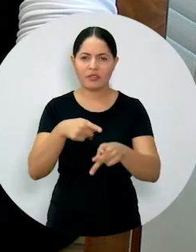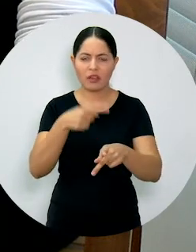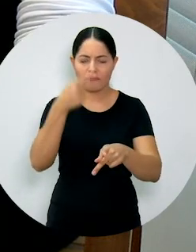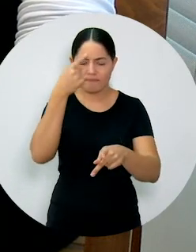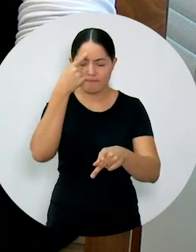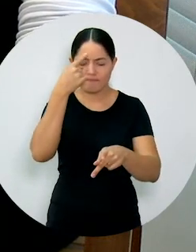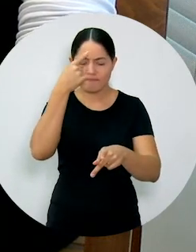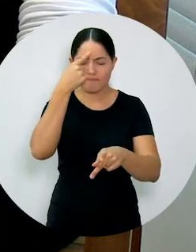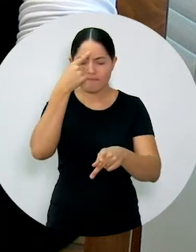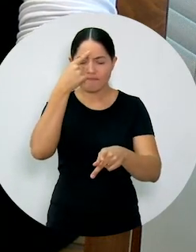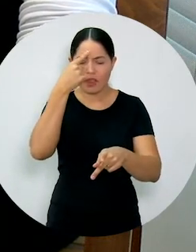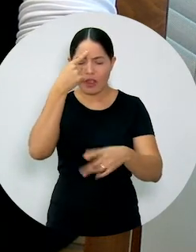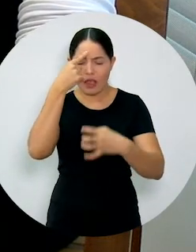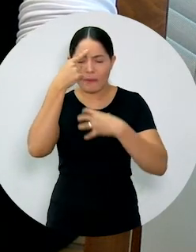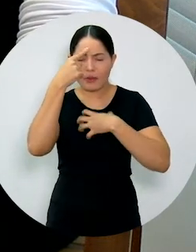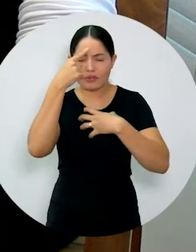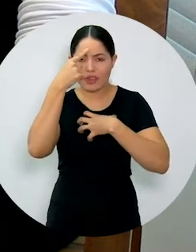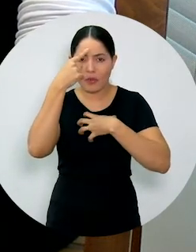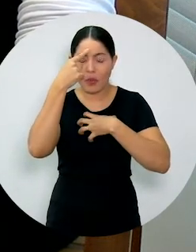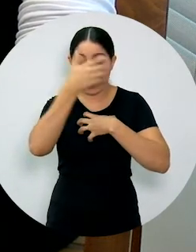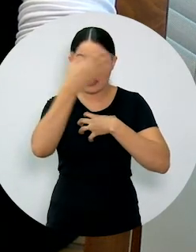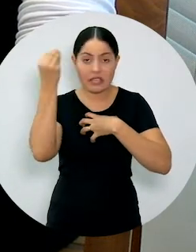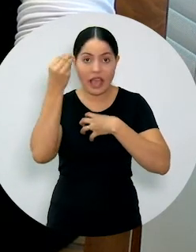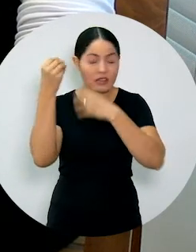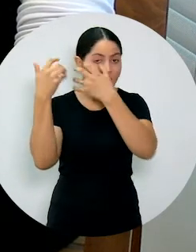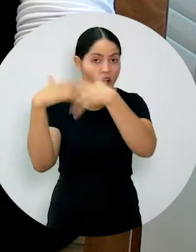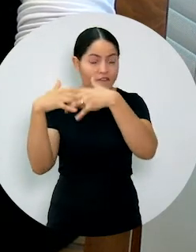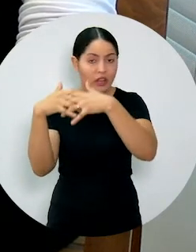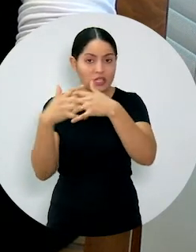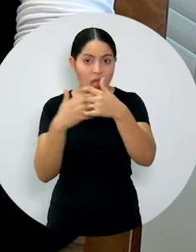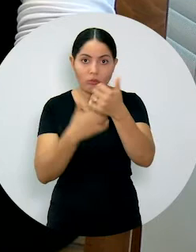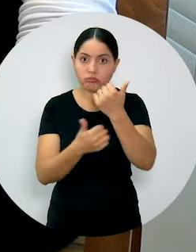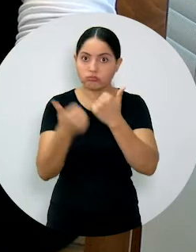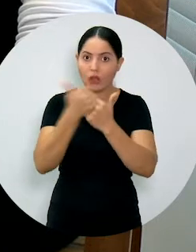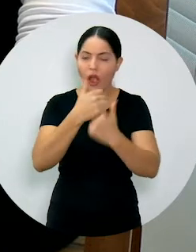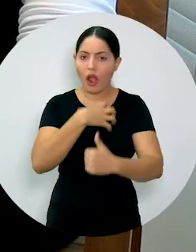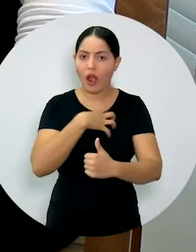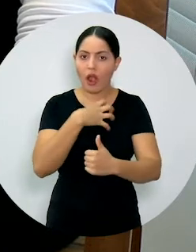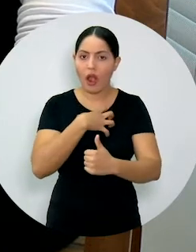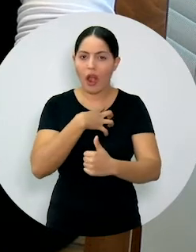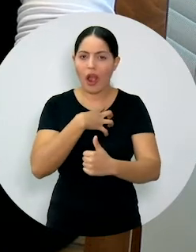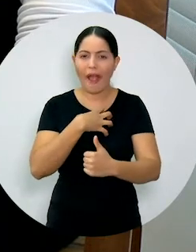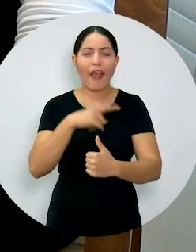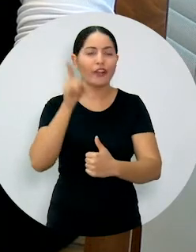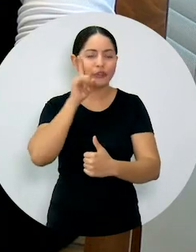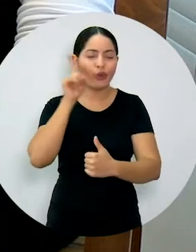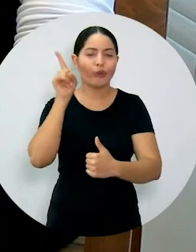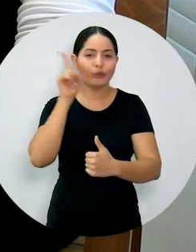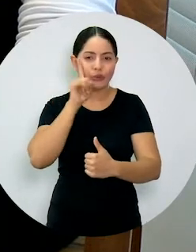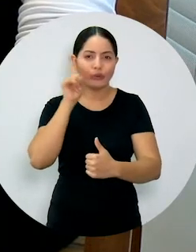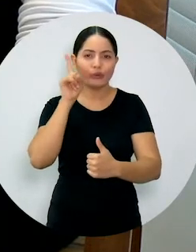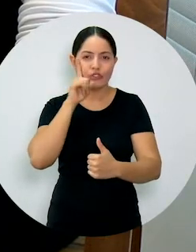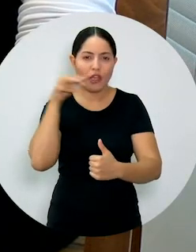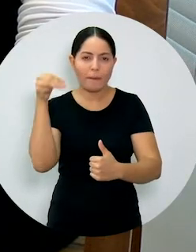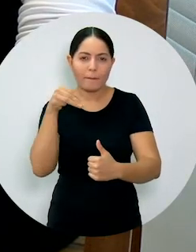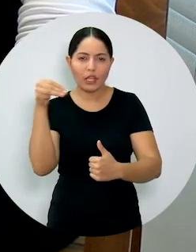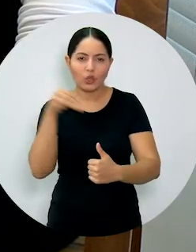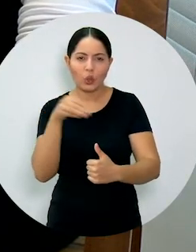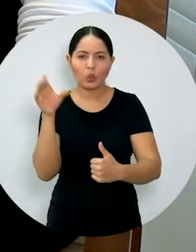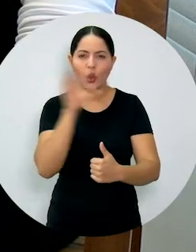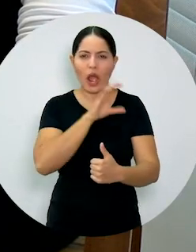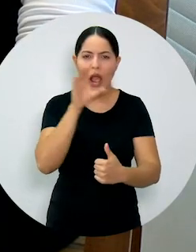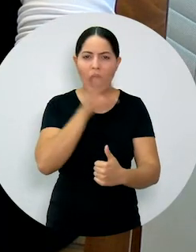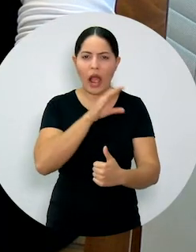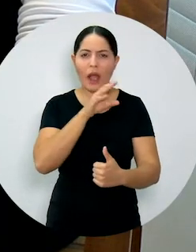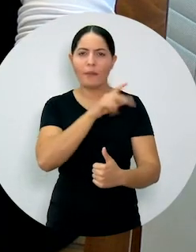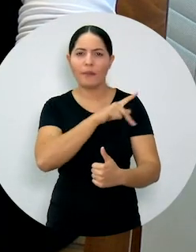da reflexão e se raciocina por tiras, e a cada minuto é uma tira nova, e é um